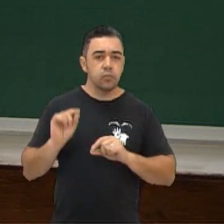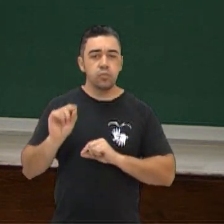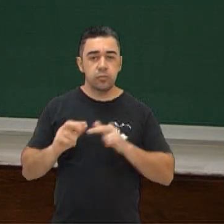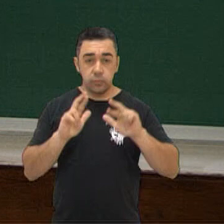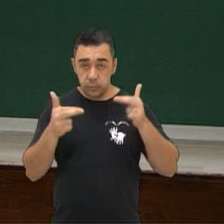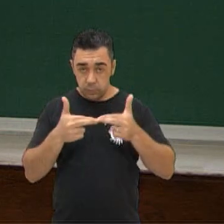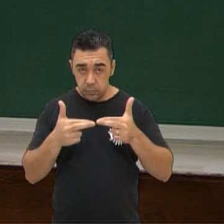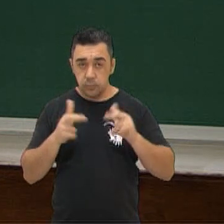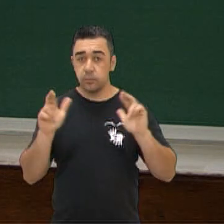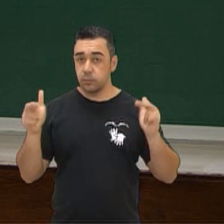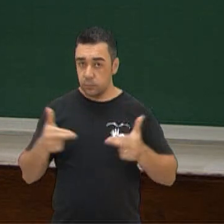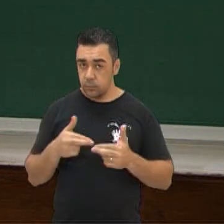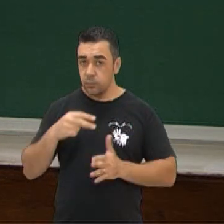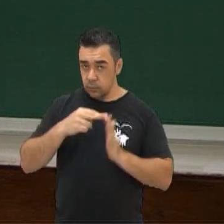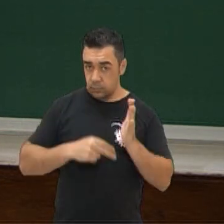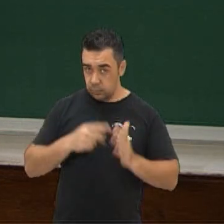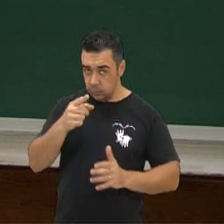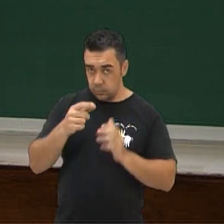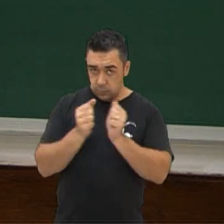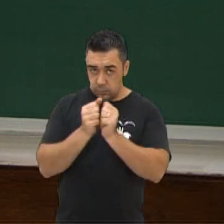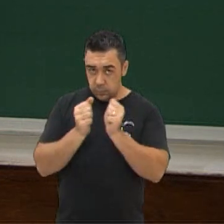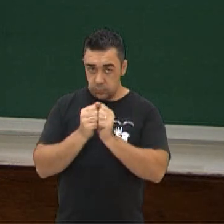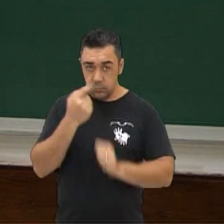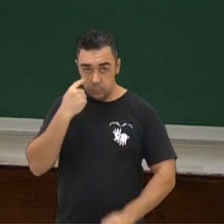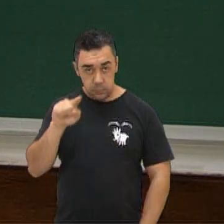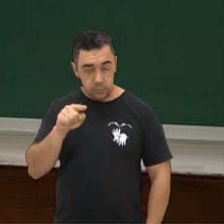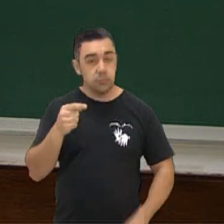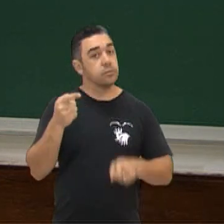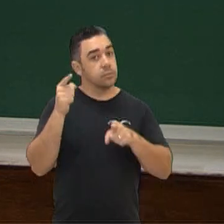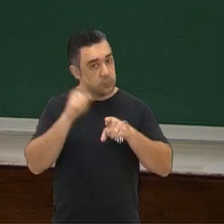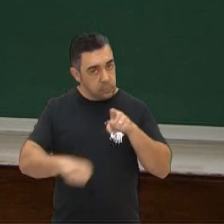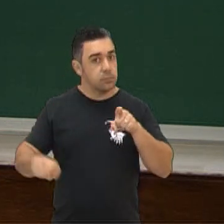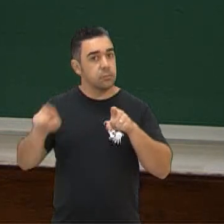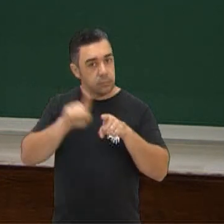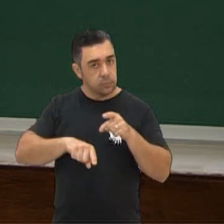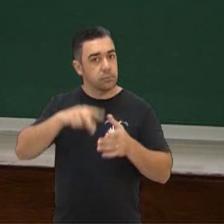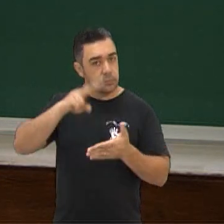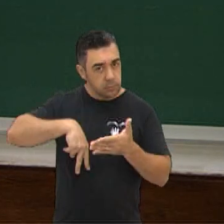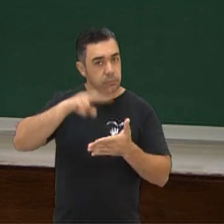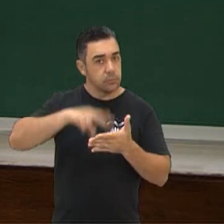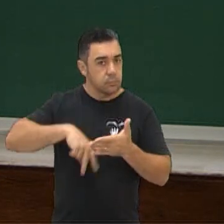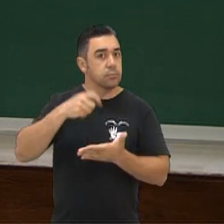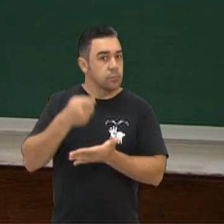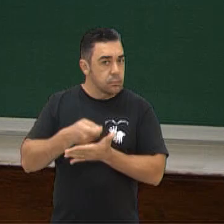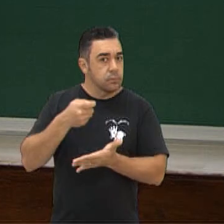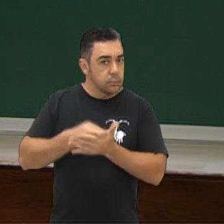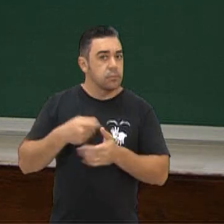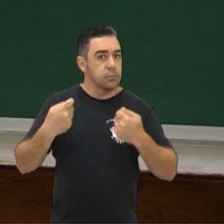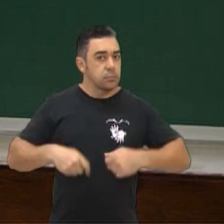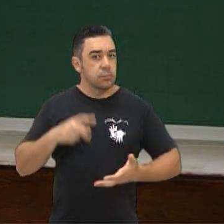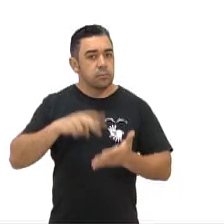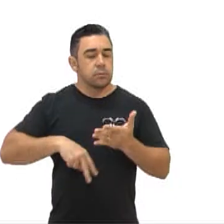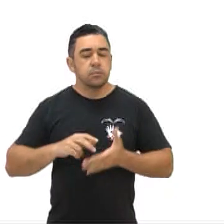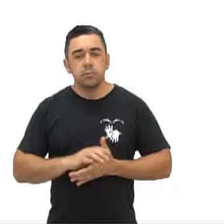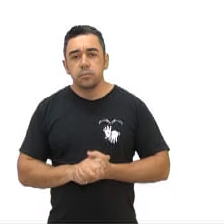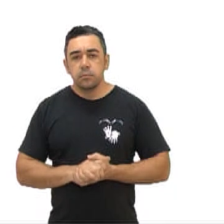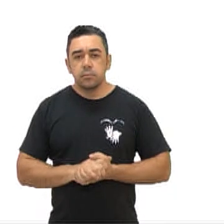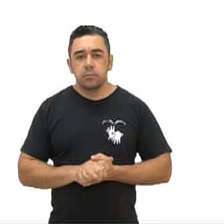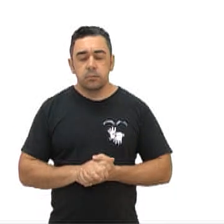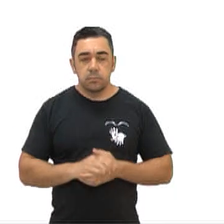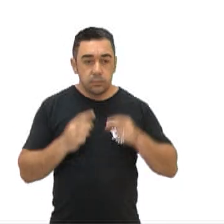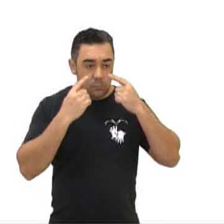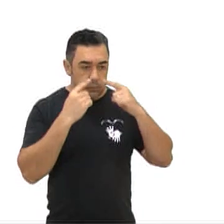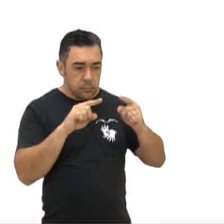no texto. Vou ler com vocês o recorte. A releitura sempre é uma exigência do texto literário. Ao